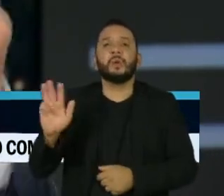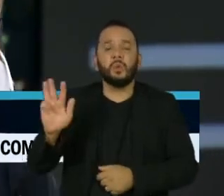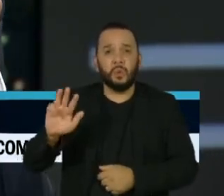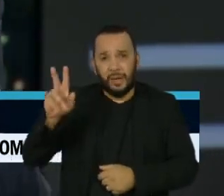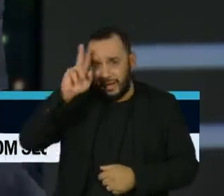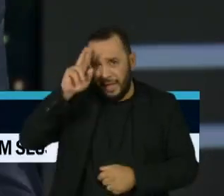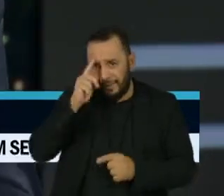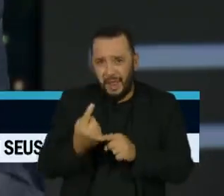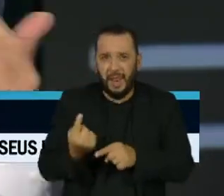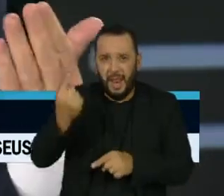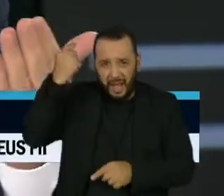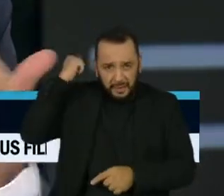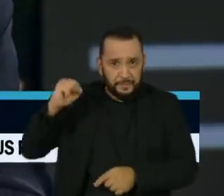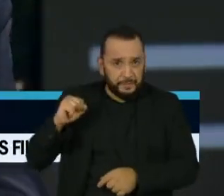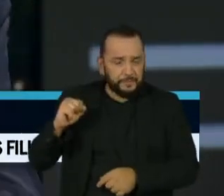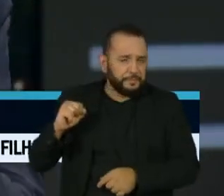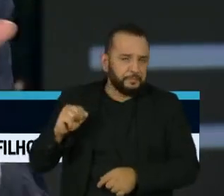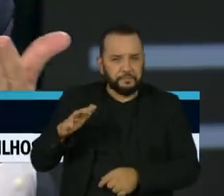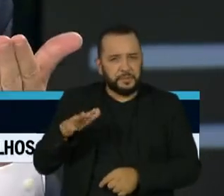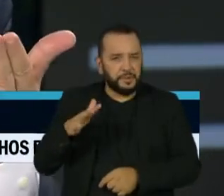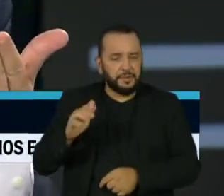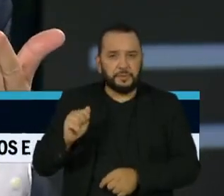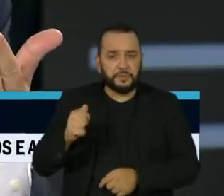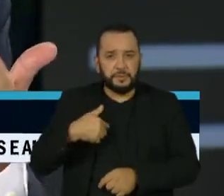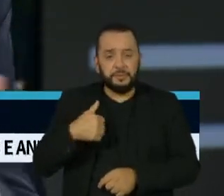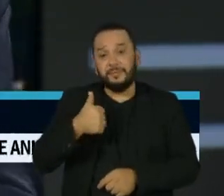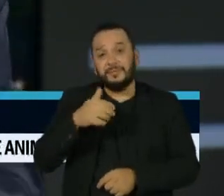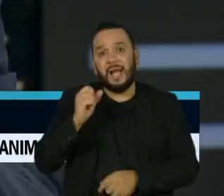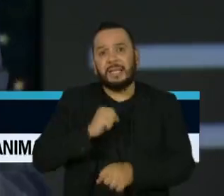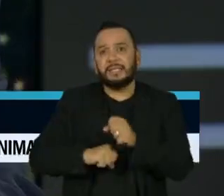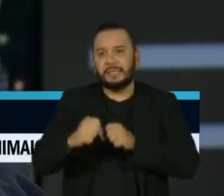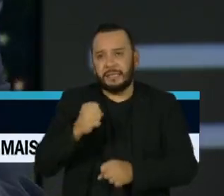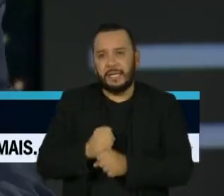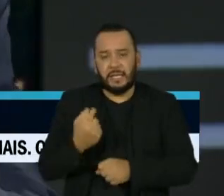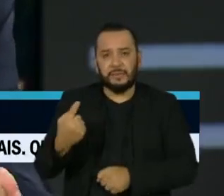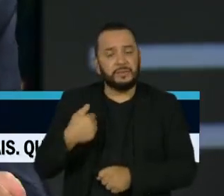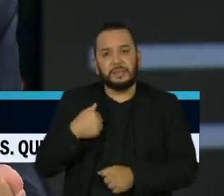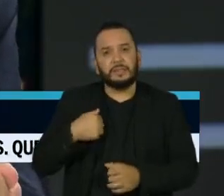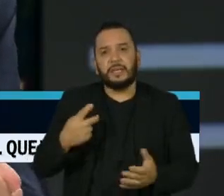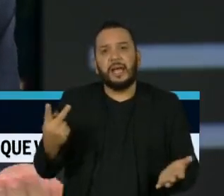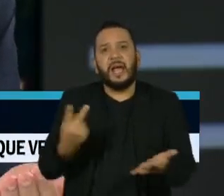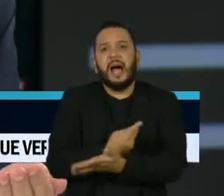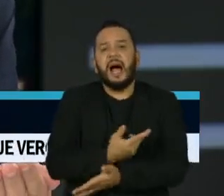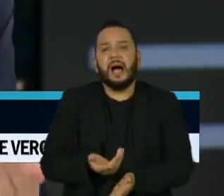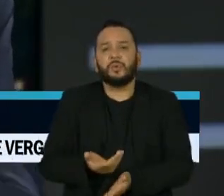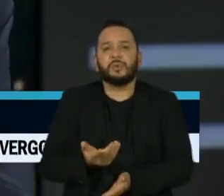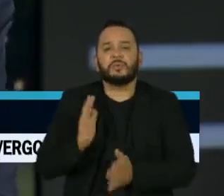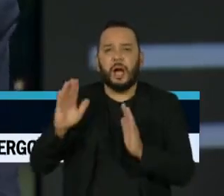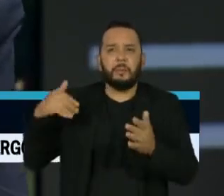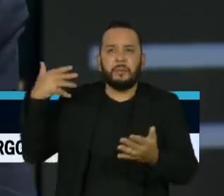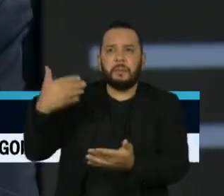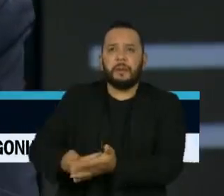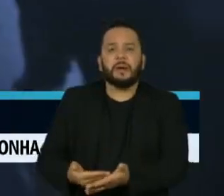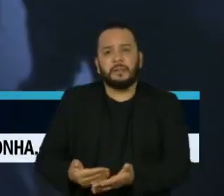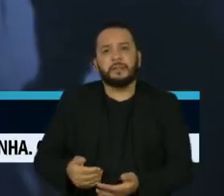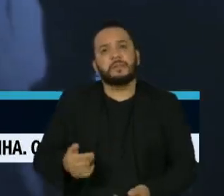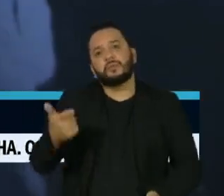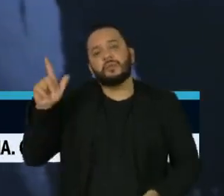lembrar de um período lá atrás há mais de uma uma década e meia e os a terceira ver o que penso Nós não sabemos mas